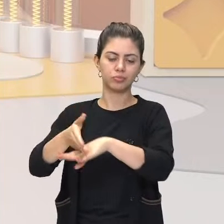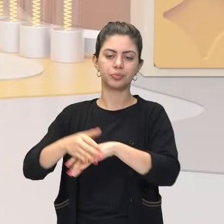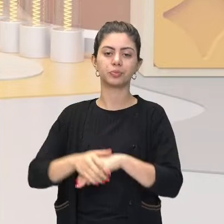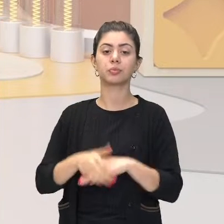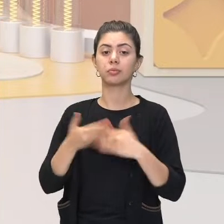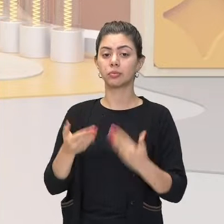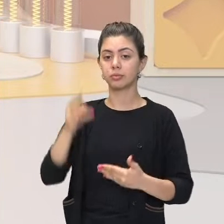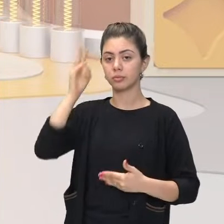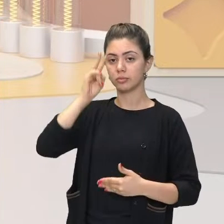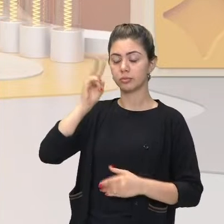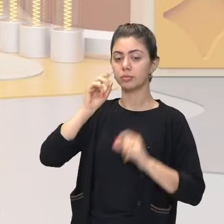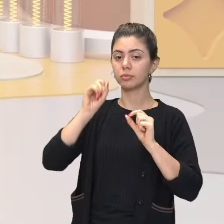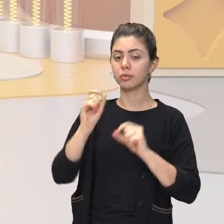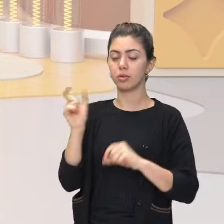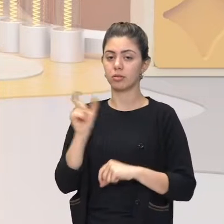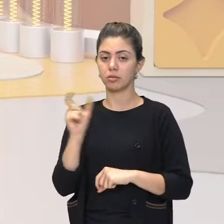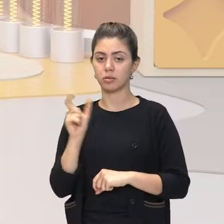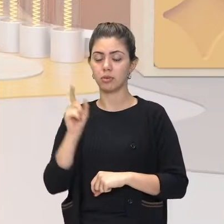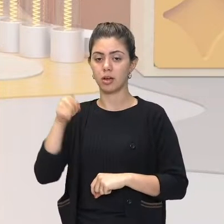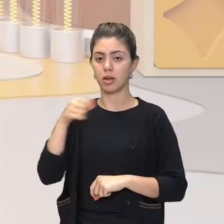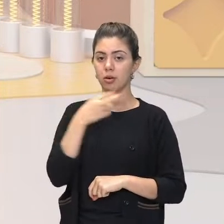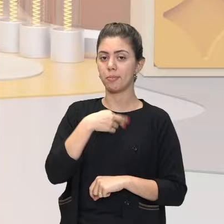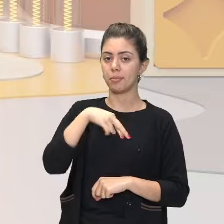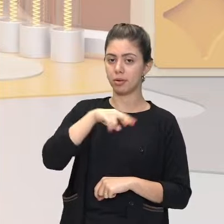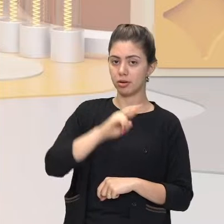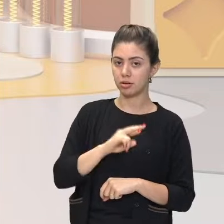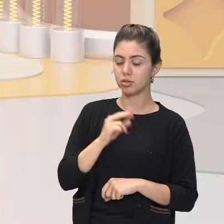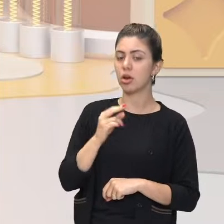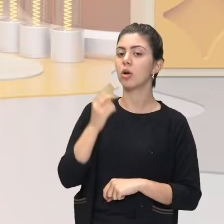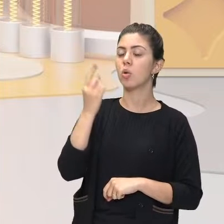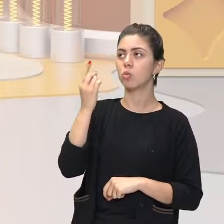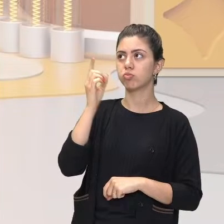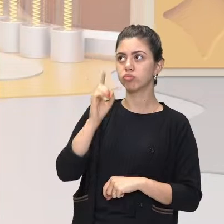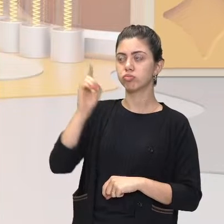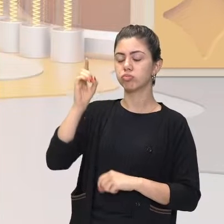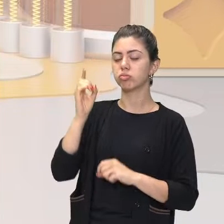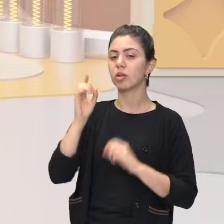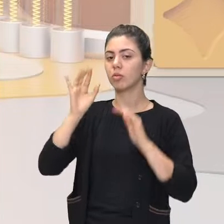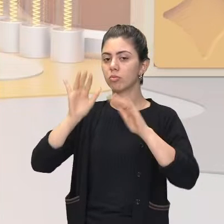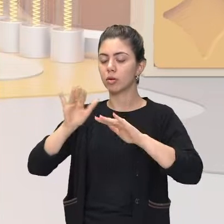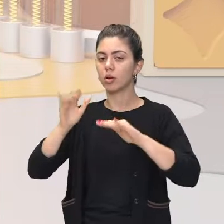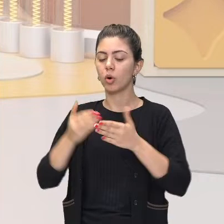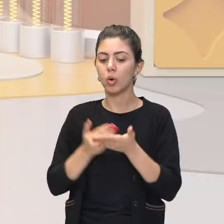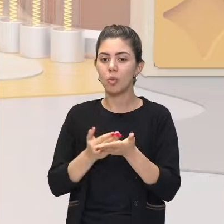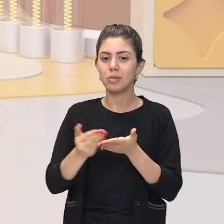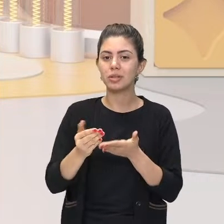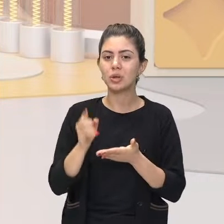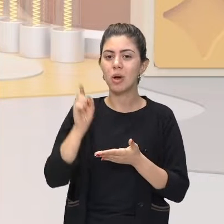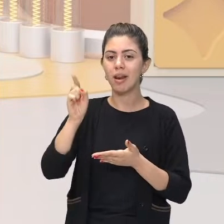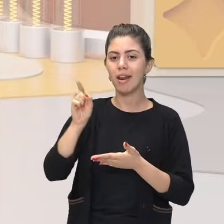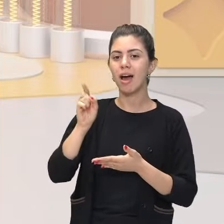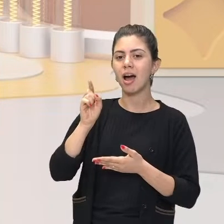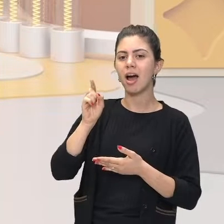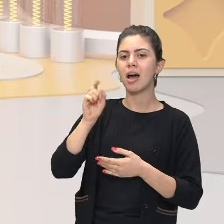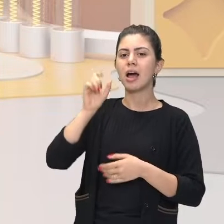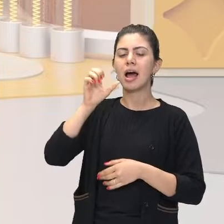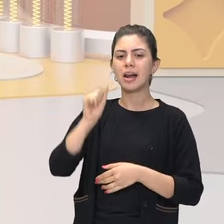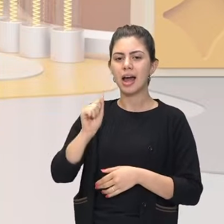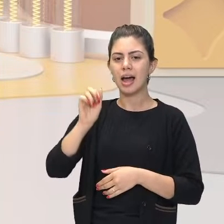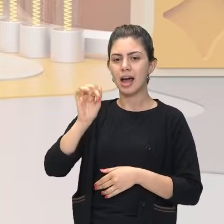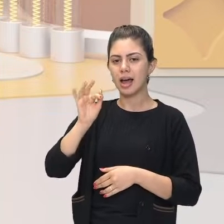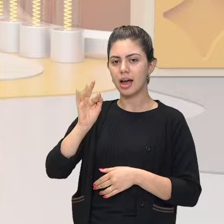que o islamismo é uma religião monoteísta que surgiu na Península Arábica, surgiu no início do